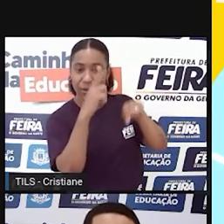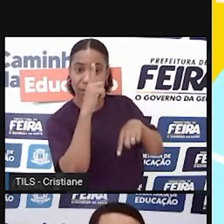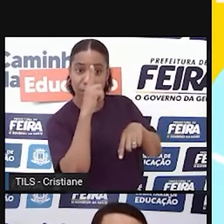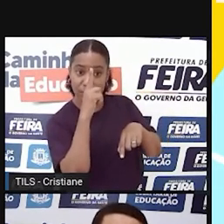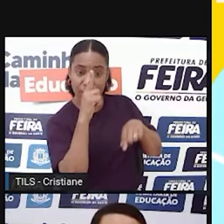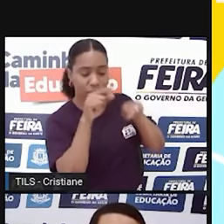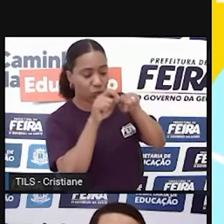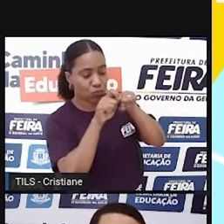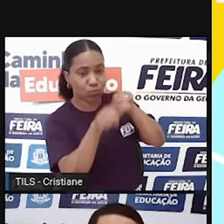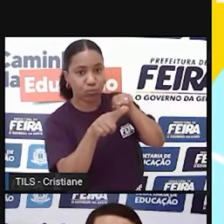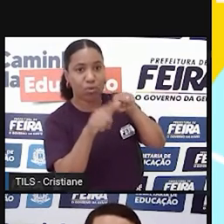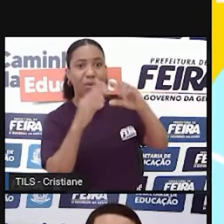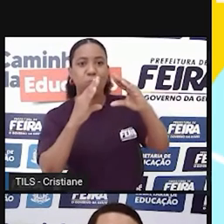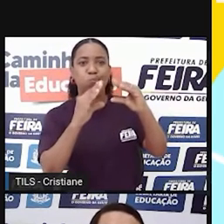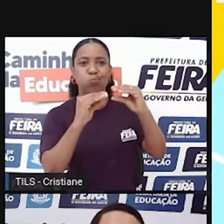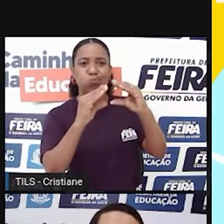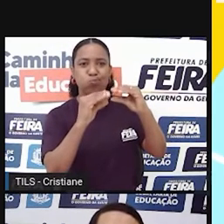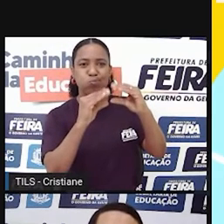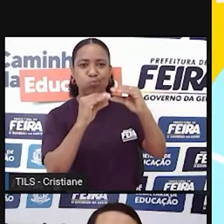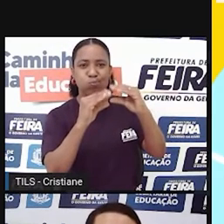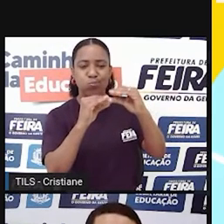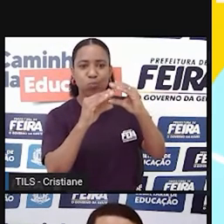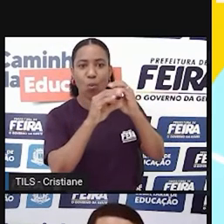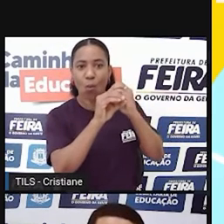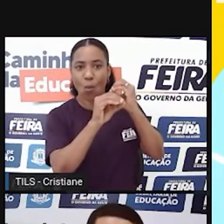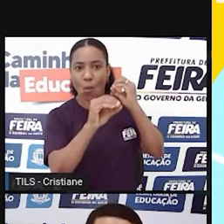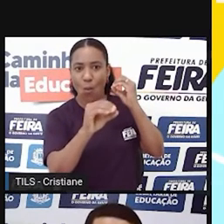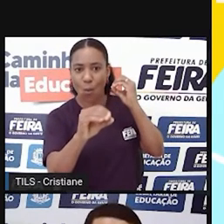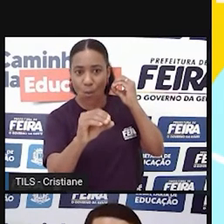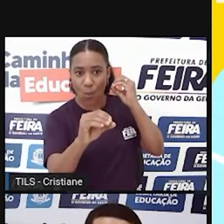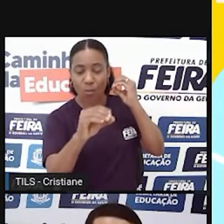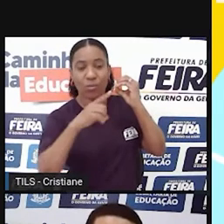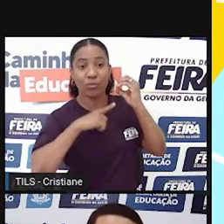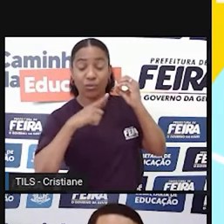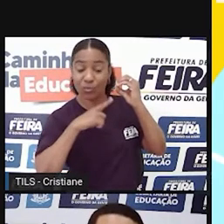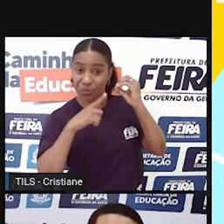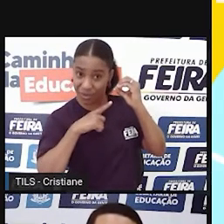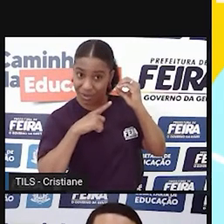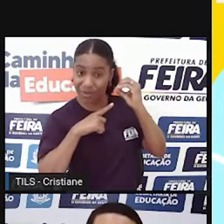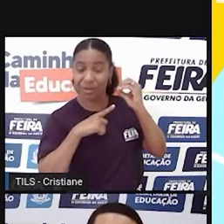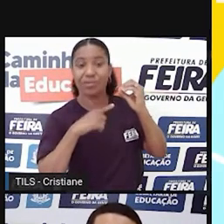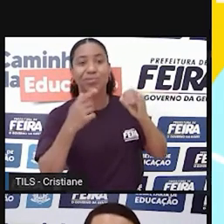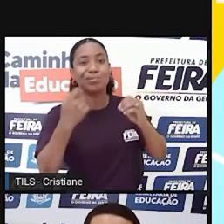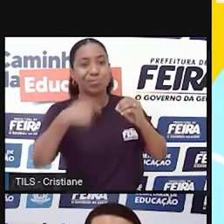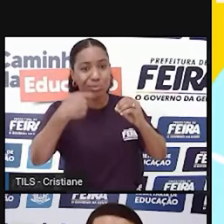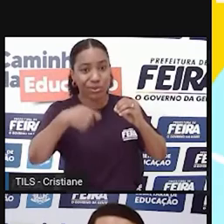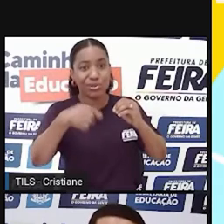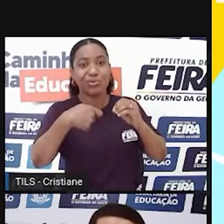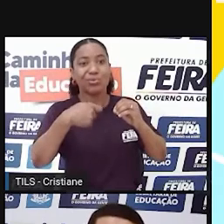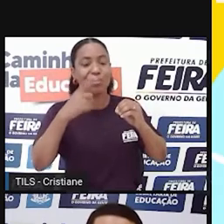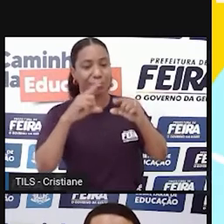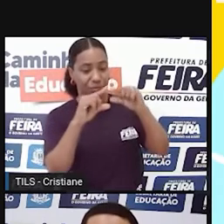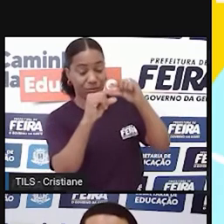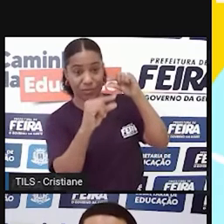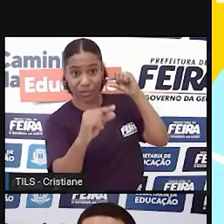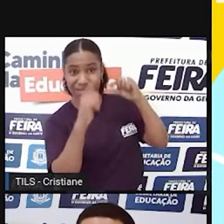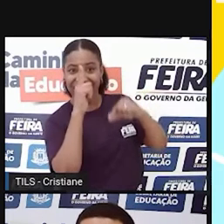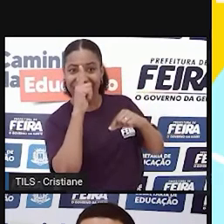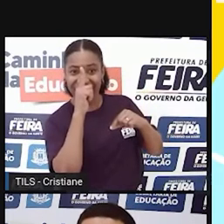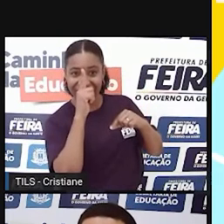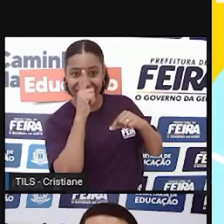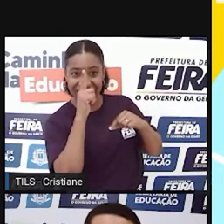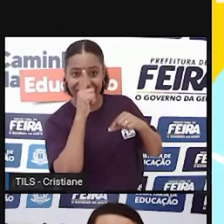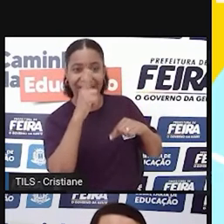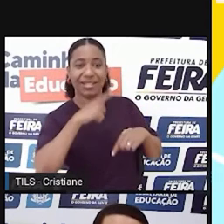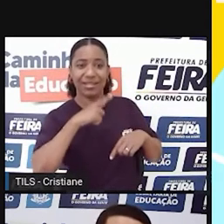tem uma estrutura esponjosa, que se enche de sangue quando tem um estímulo, e é por isso que o pênis muda de formato, né? Ele sai de um